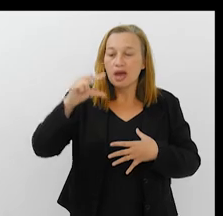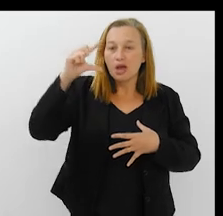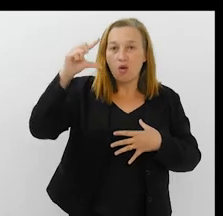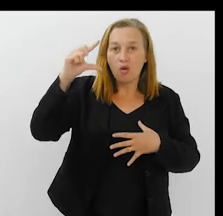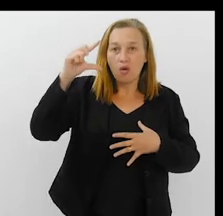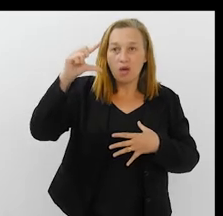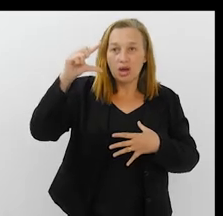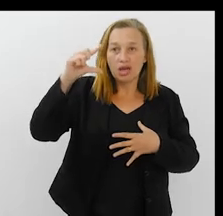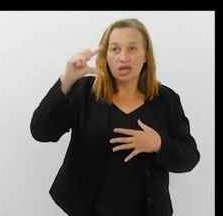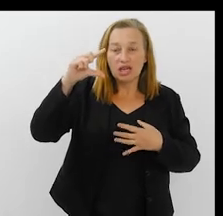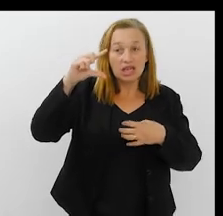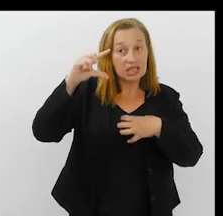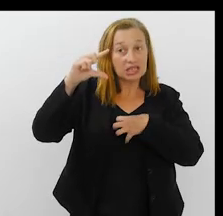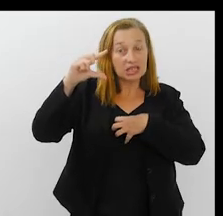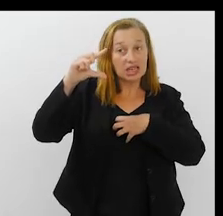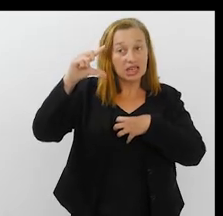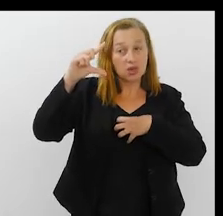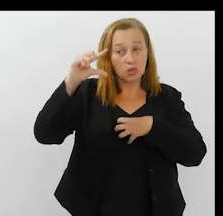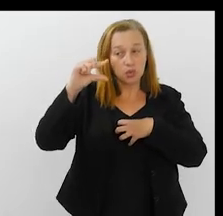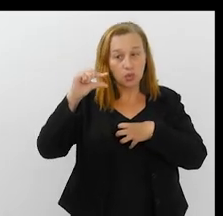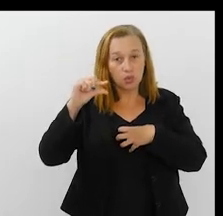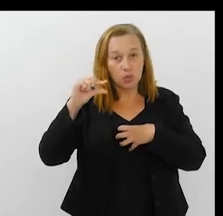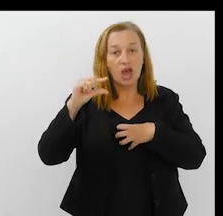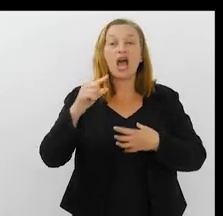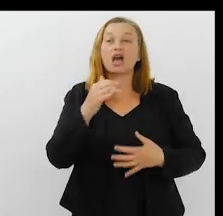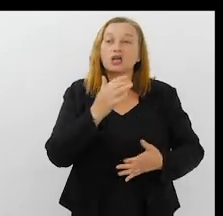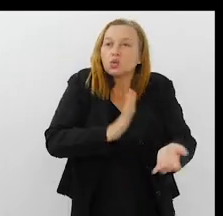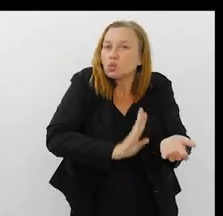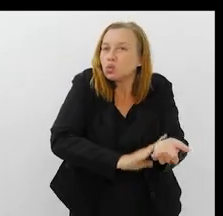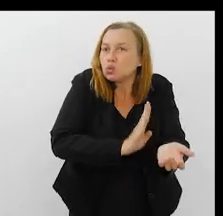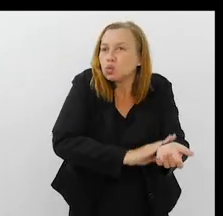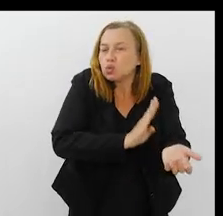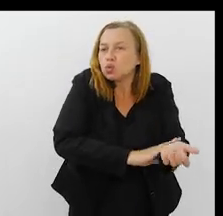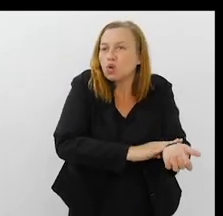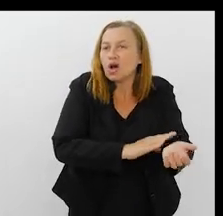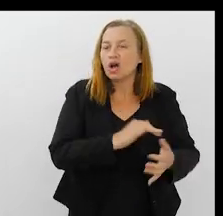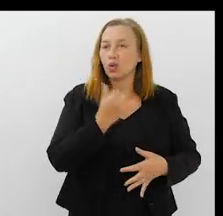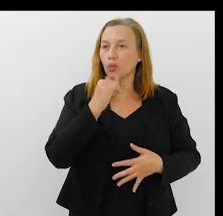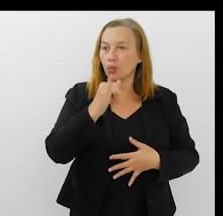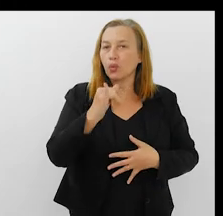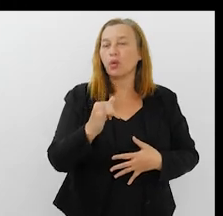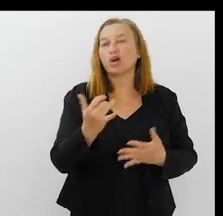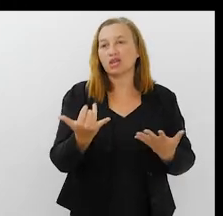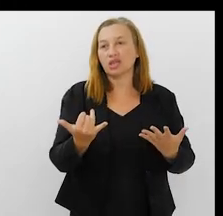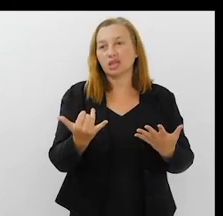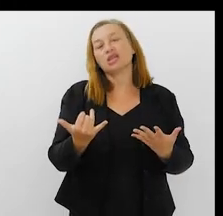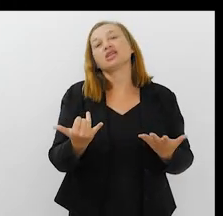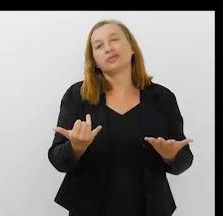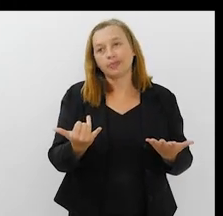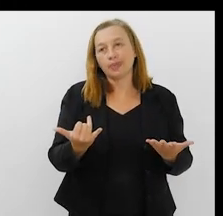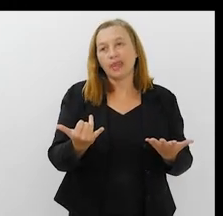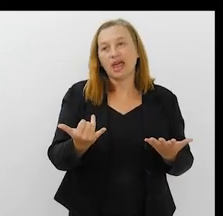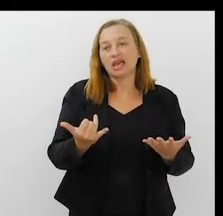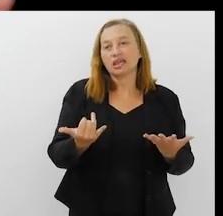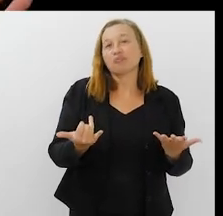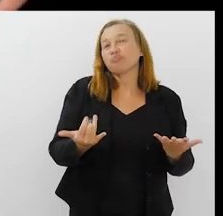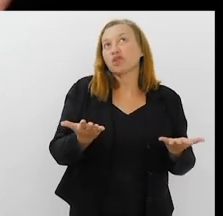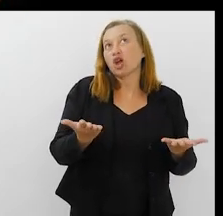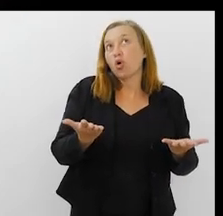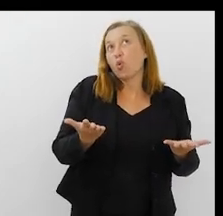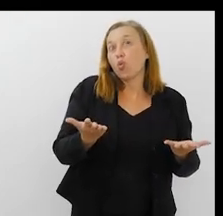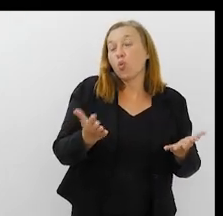bezinho. A música é vibrante, a música é pulsante, a música, né? São os tons maiores. Os tons menores já dá aquela coisa